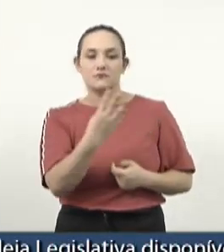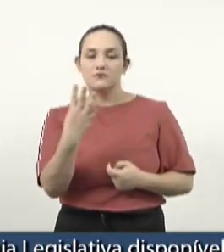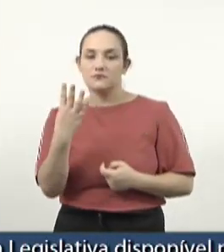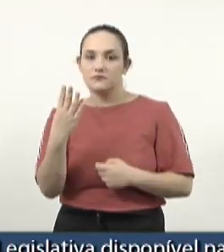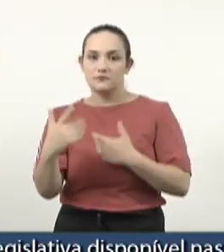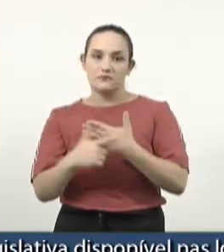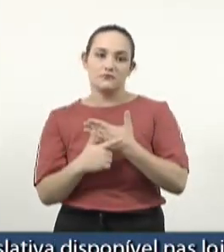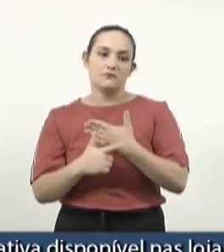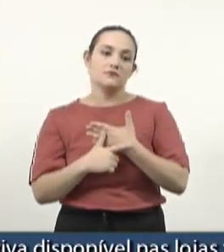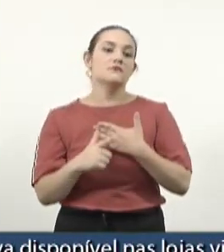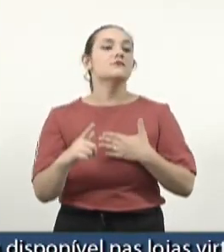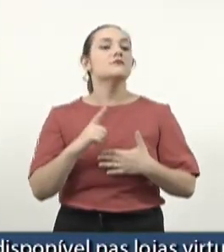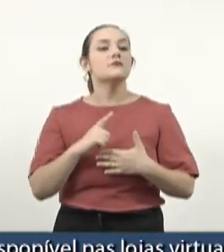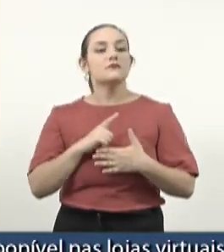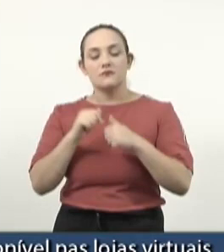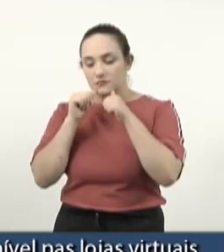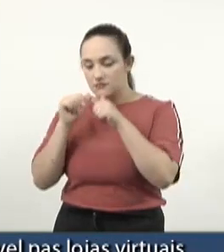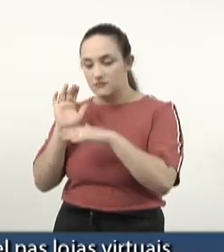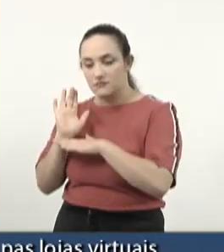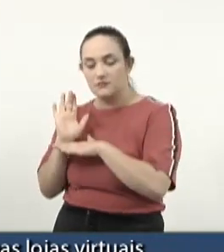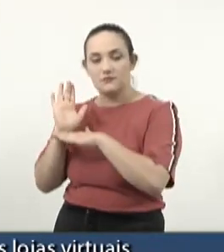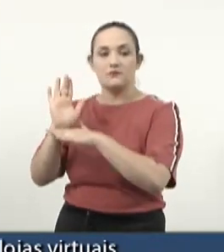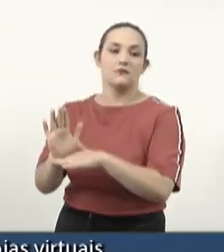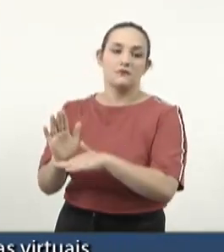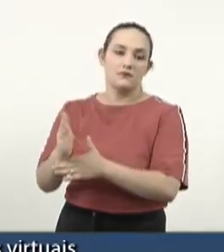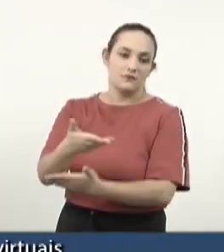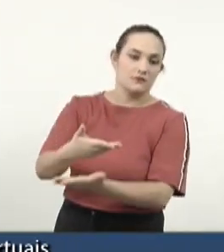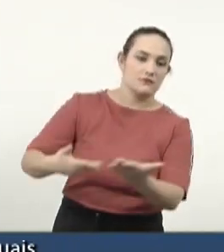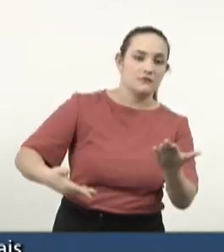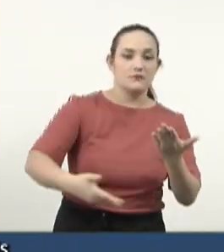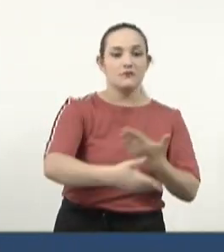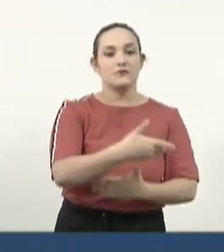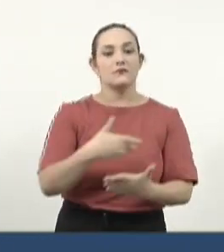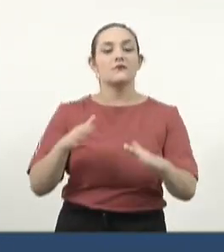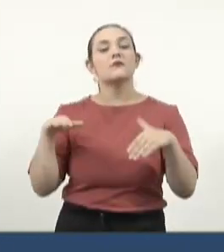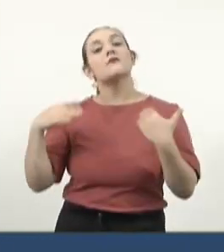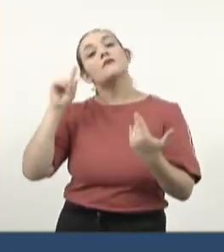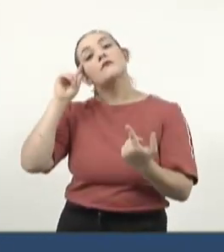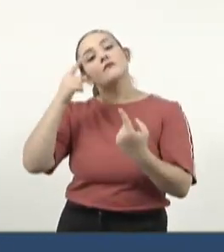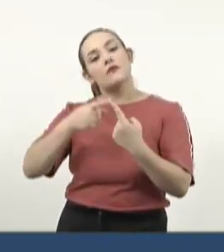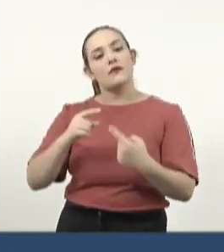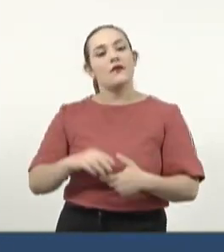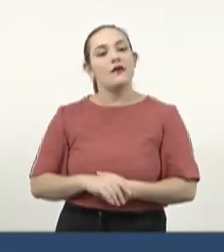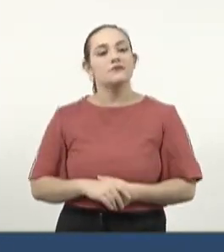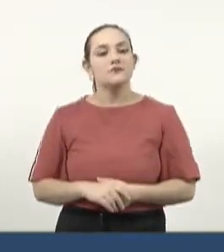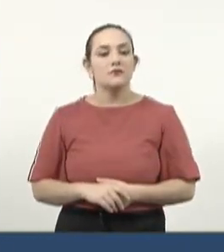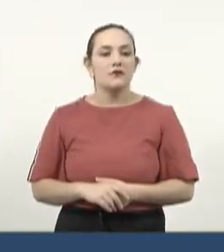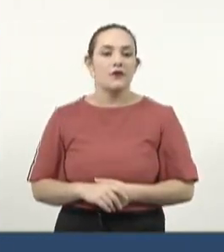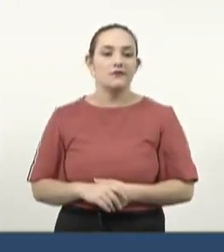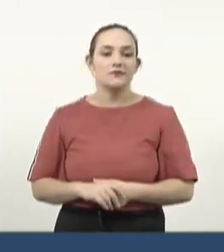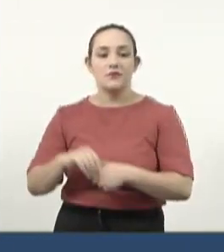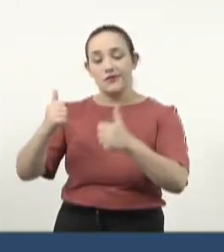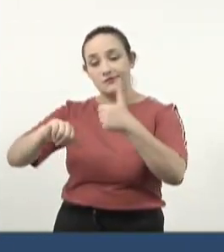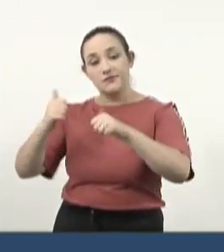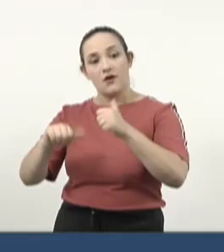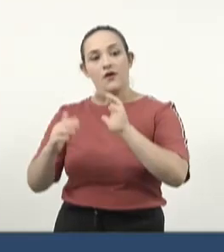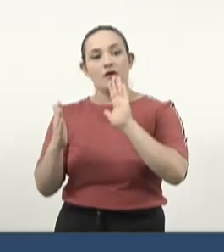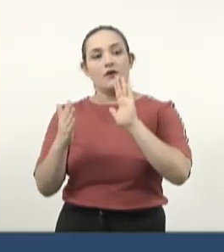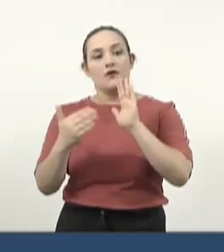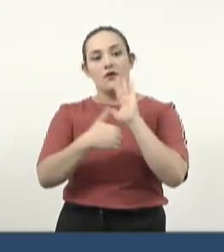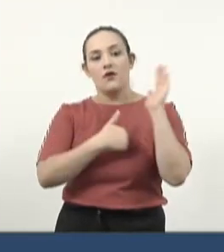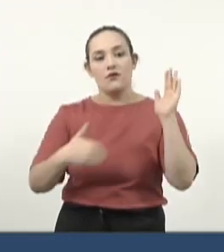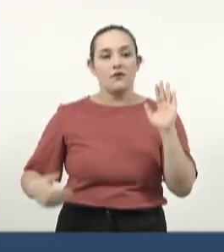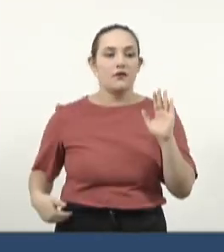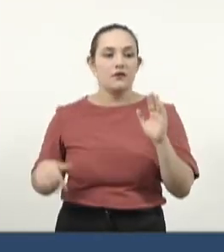órgão superior de assessoramento e integração, com o objetivo de assessorar e avaliar e propor ao governo do Estado do Mato Grosso